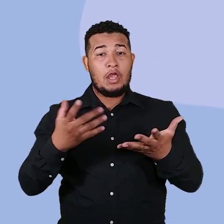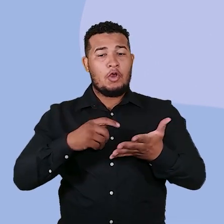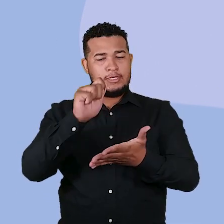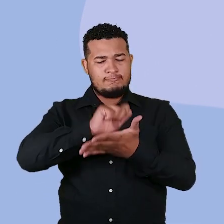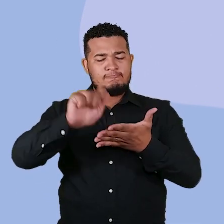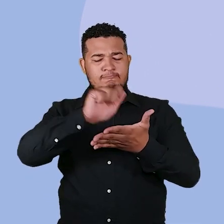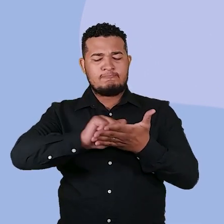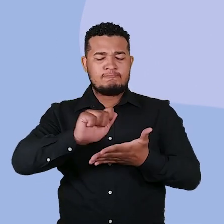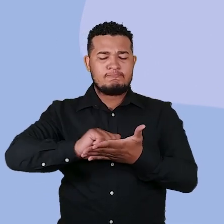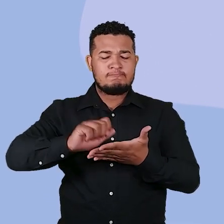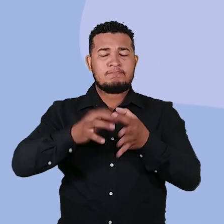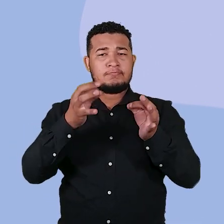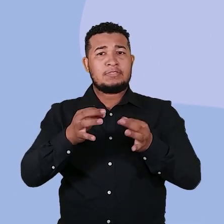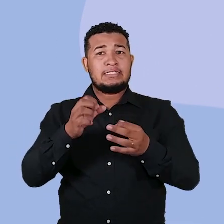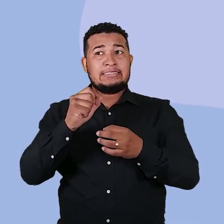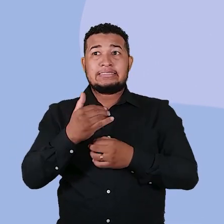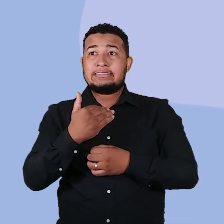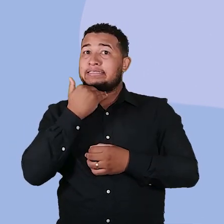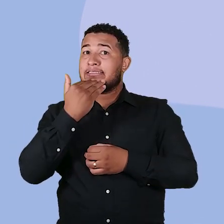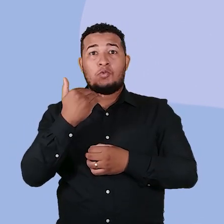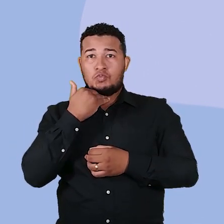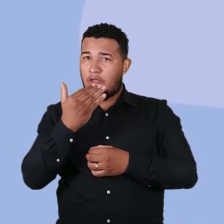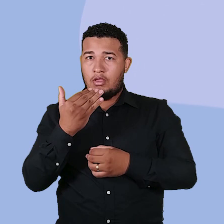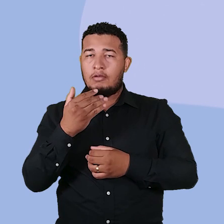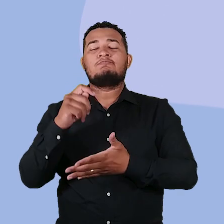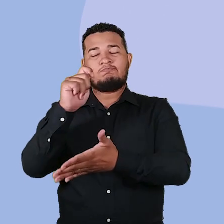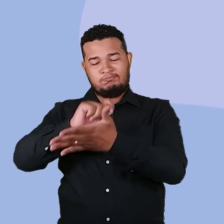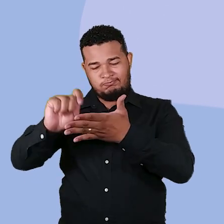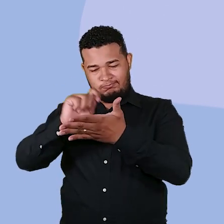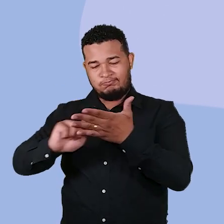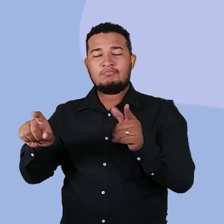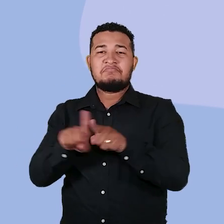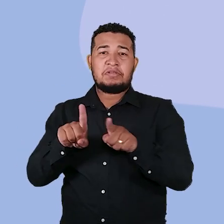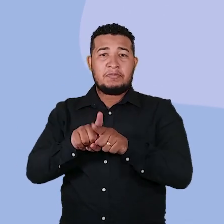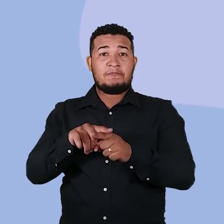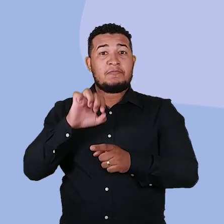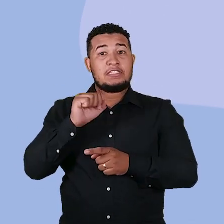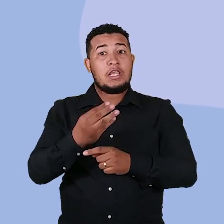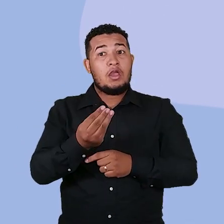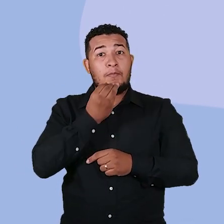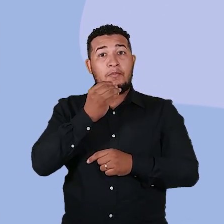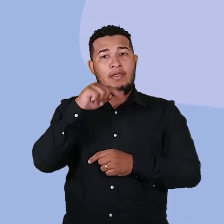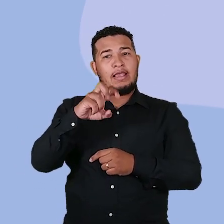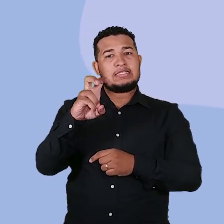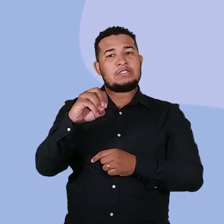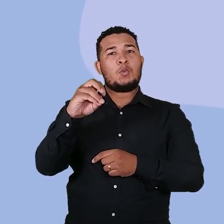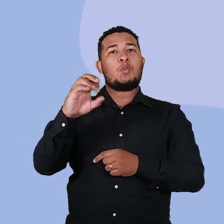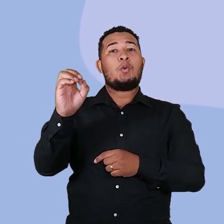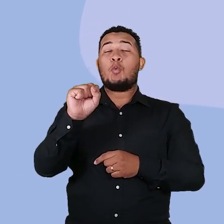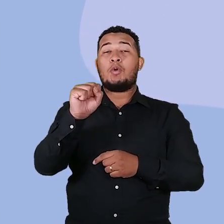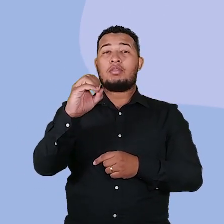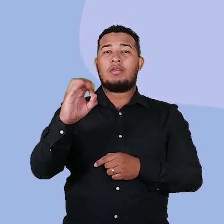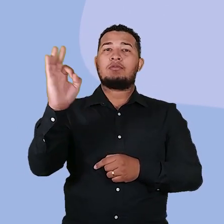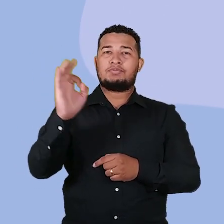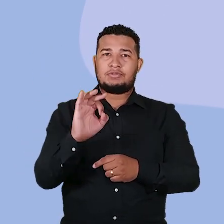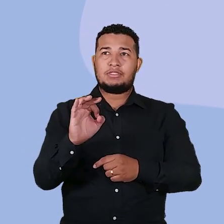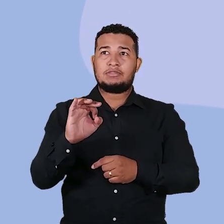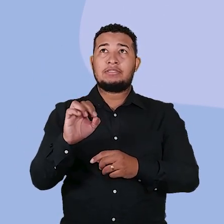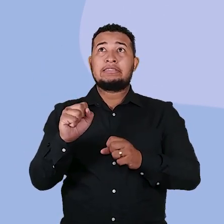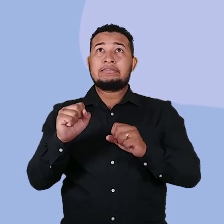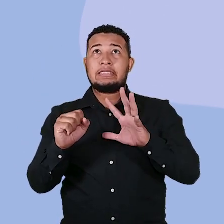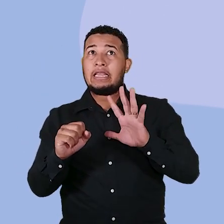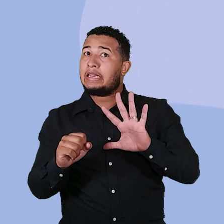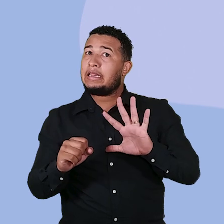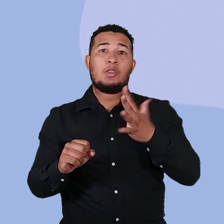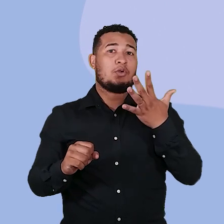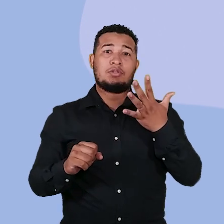engarrafamento e vamos anotar a probabilidade de não ocorrer vó se a chance é de oitenta por cento